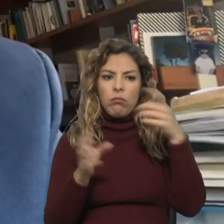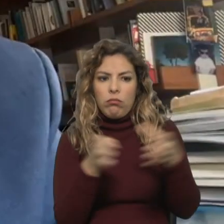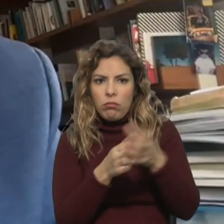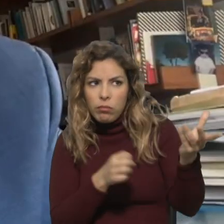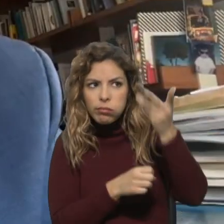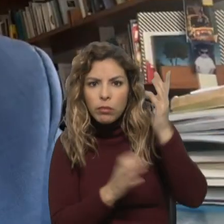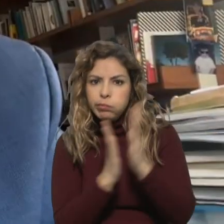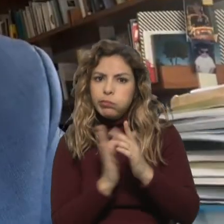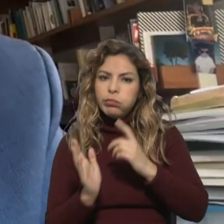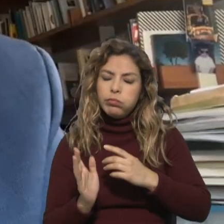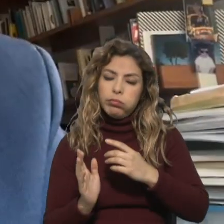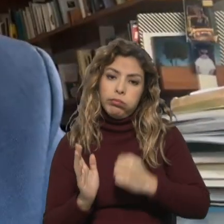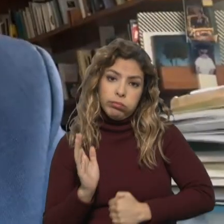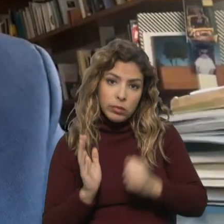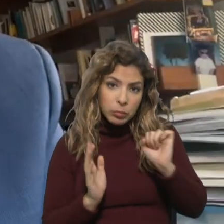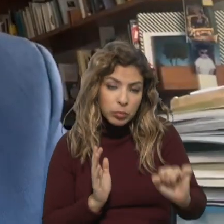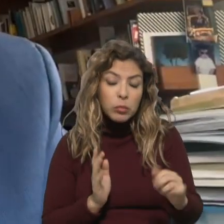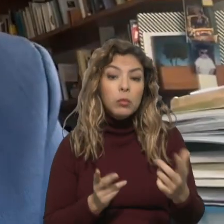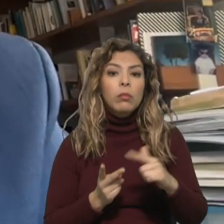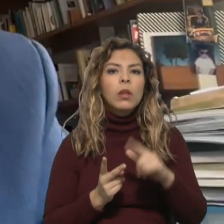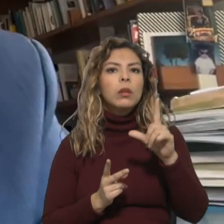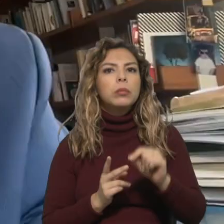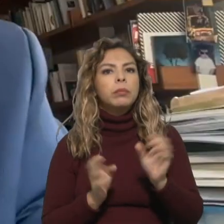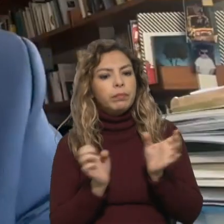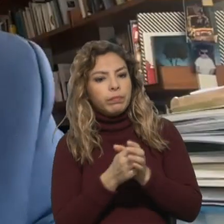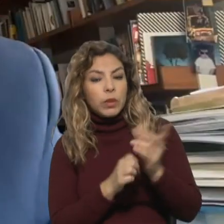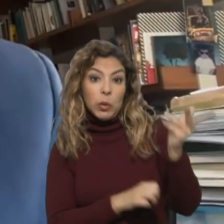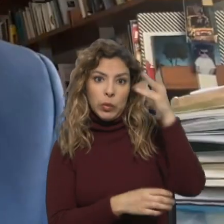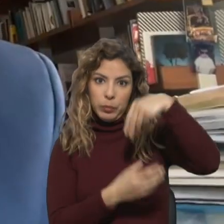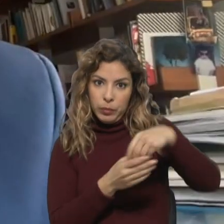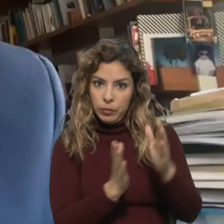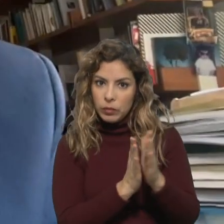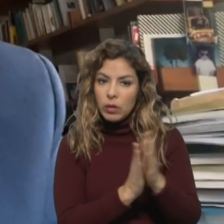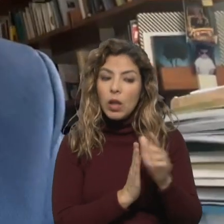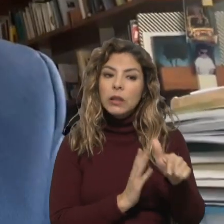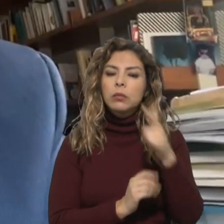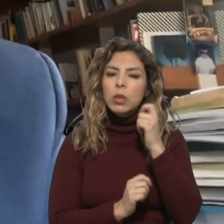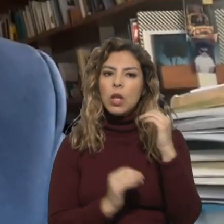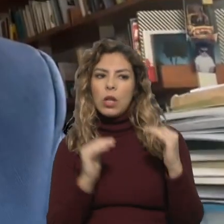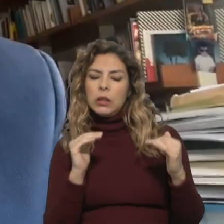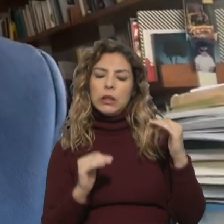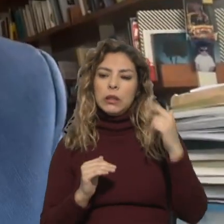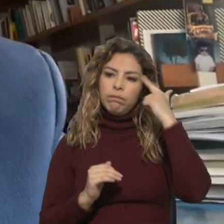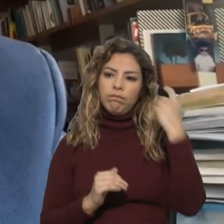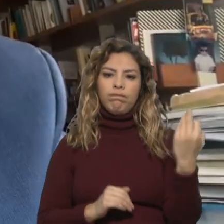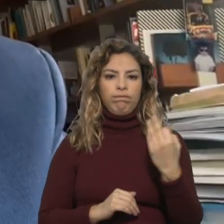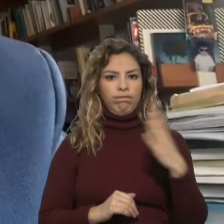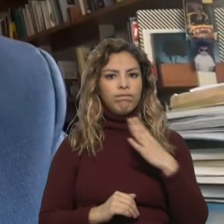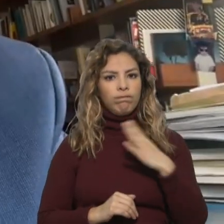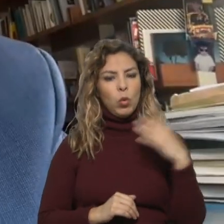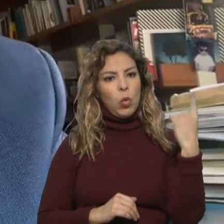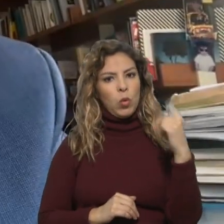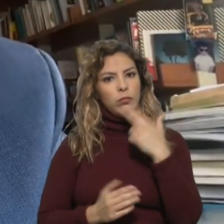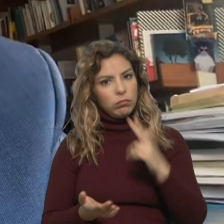mas penso que progressivamente também o clero, diria, mais equilibrado, percebeu que esse era o caminho, que havia